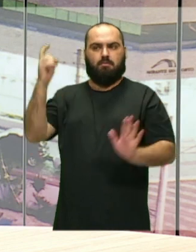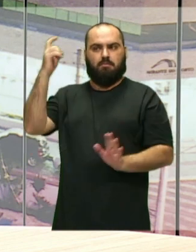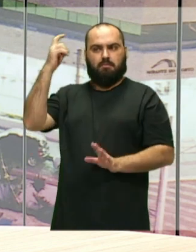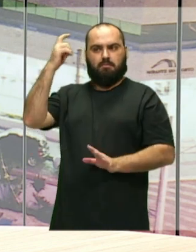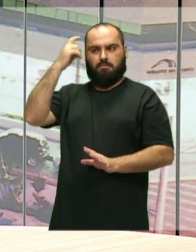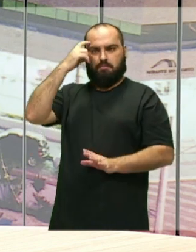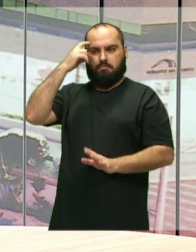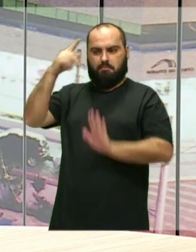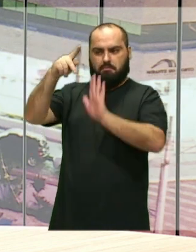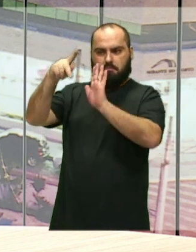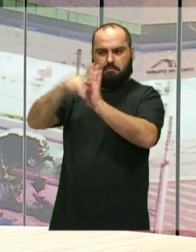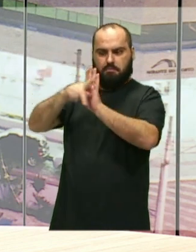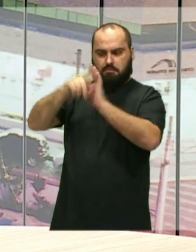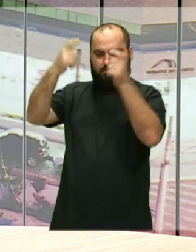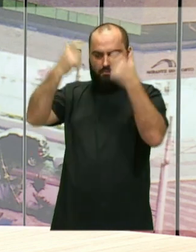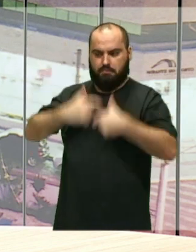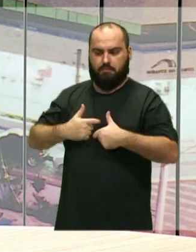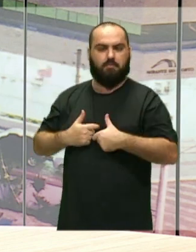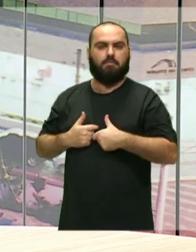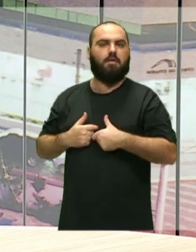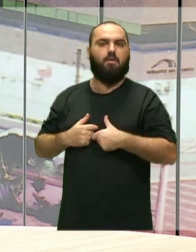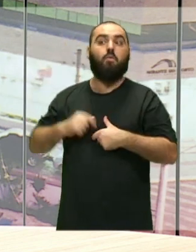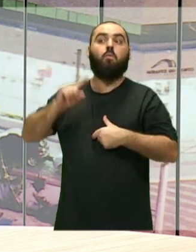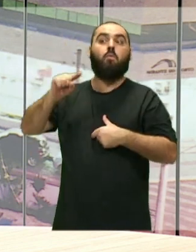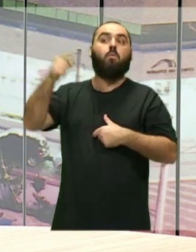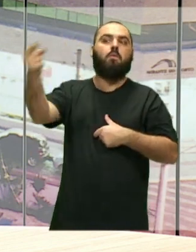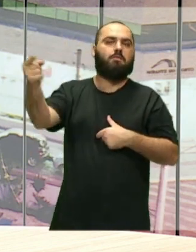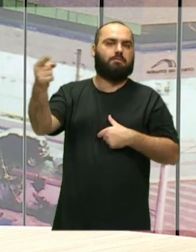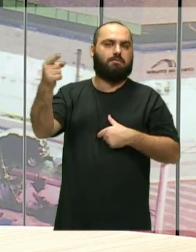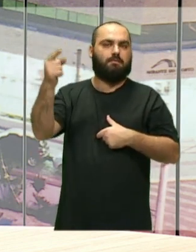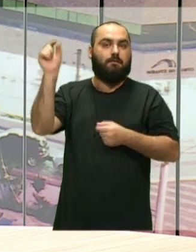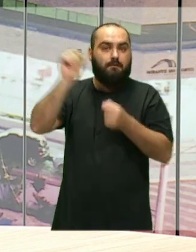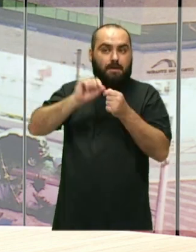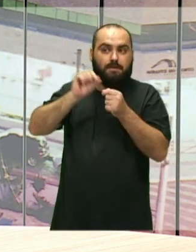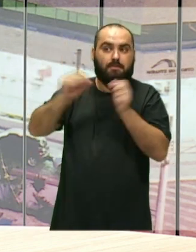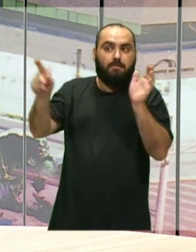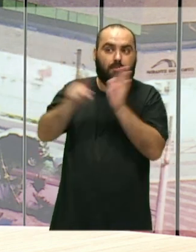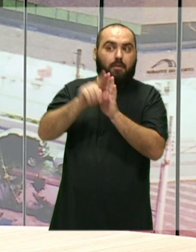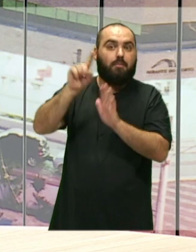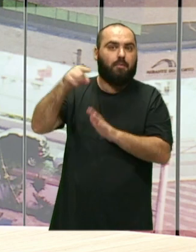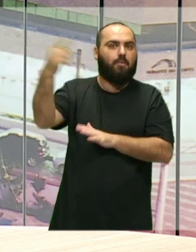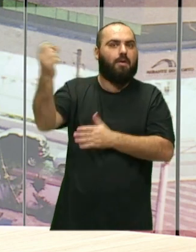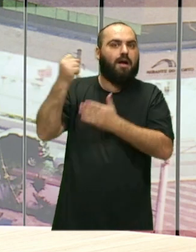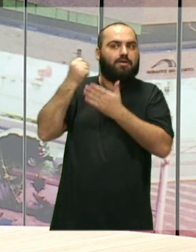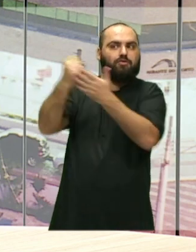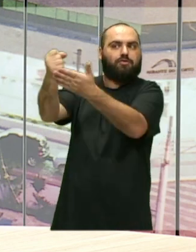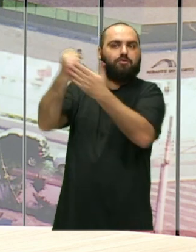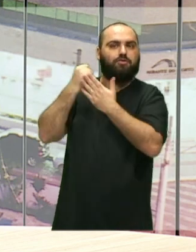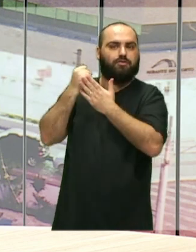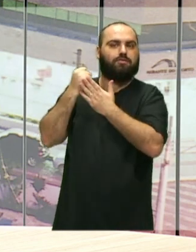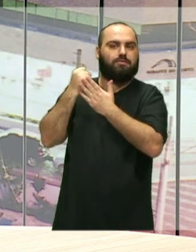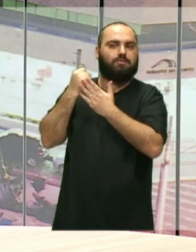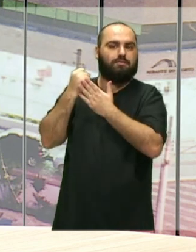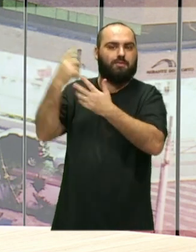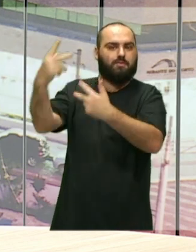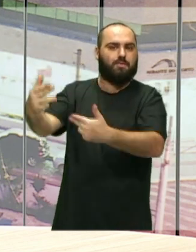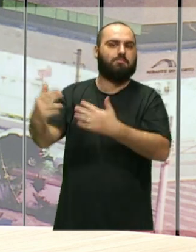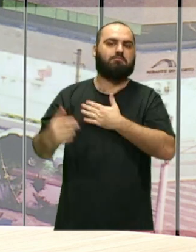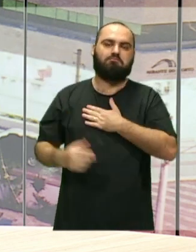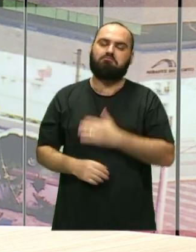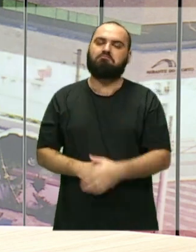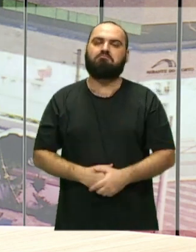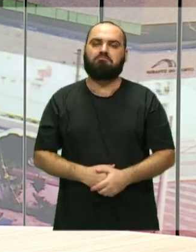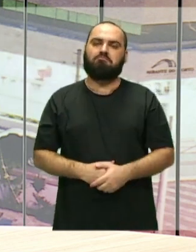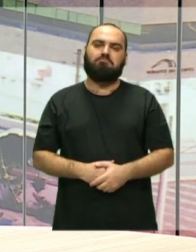pensar no outro como se fosse para ser feito para si mesmo né pensar no outro como a si mesmo mas